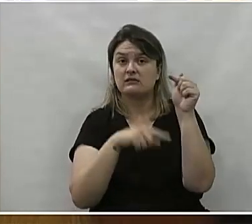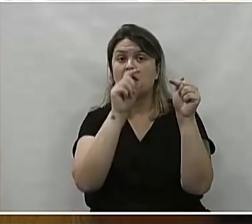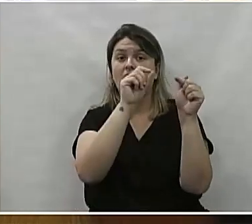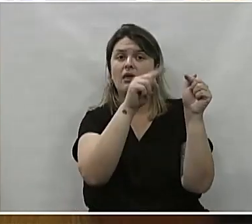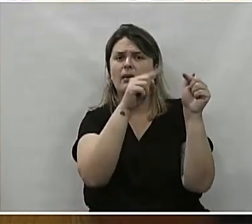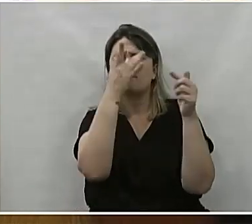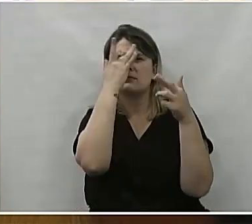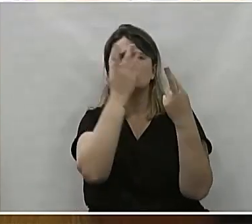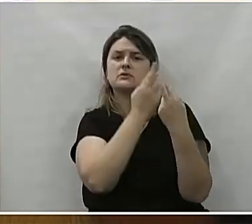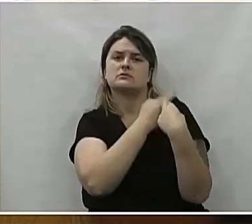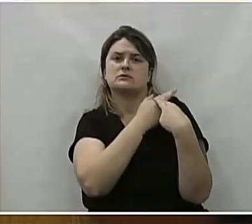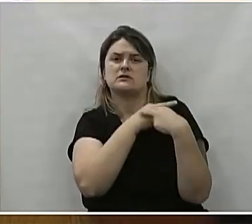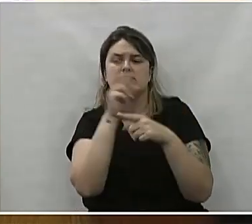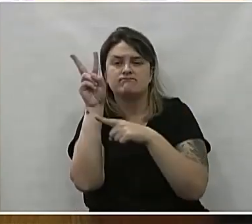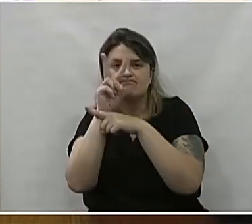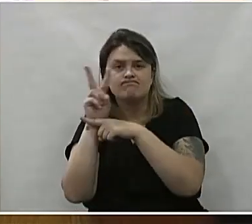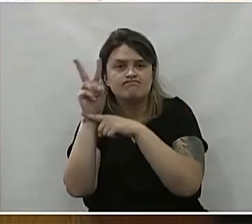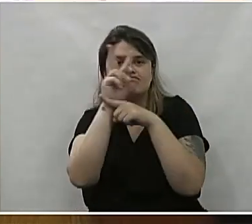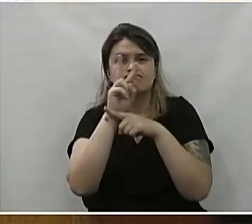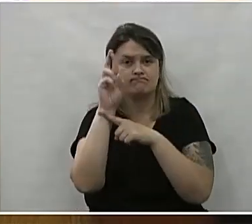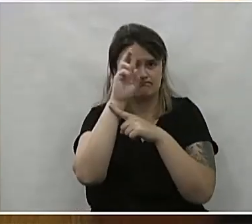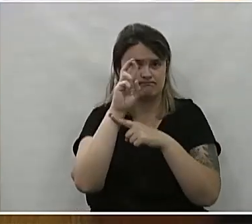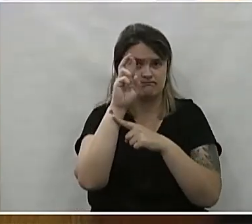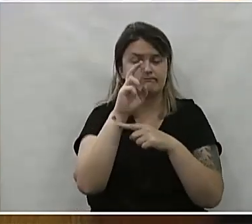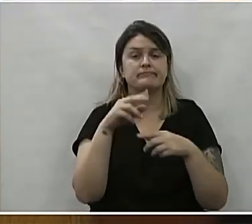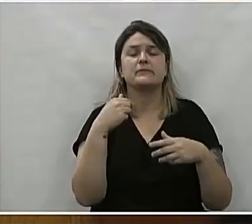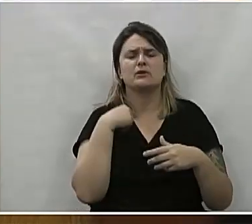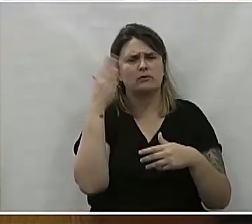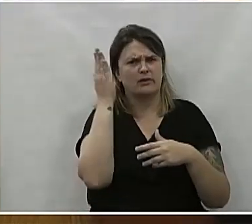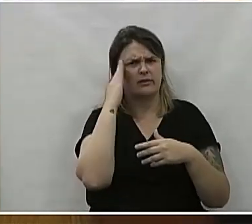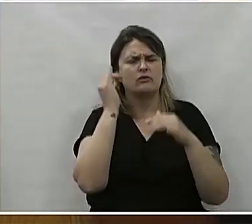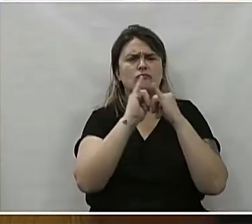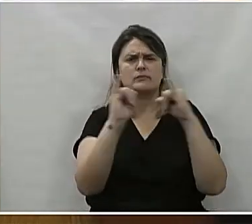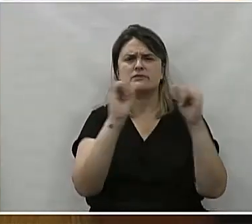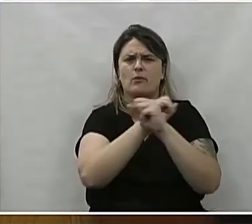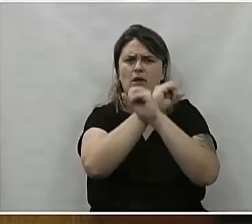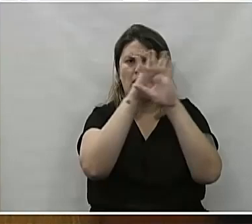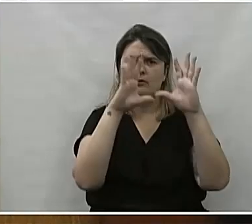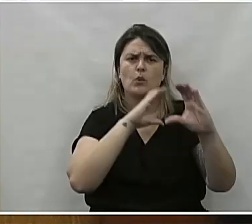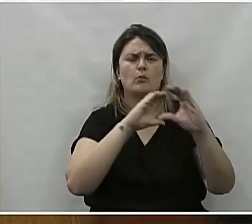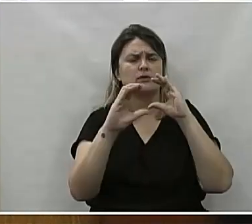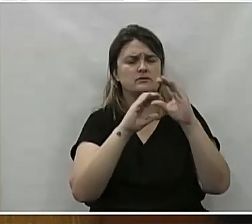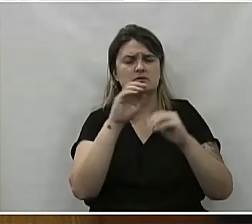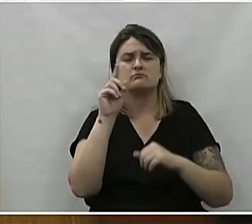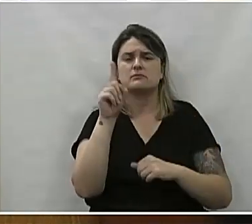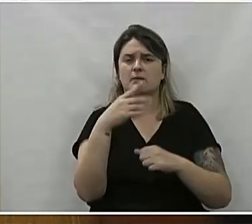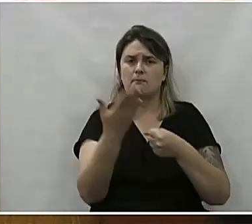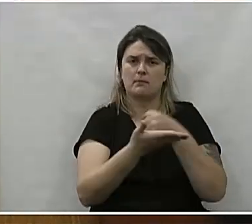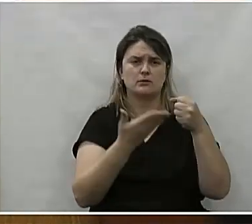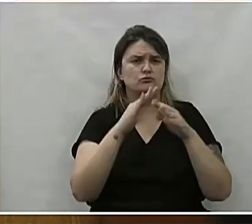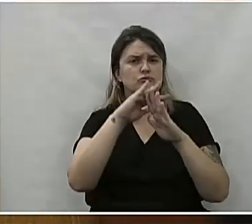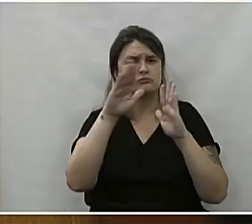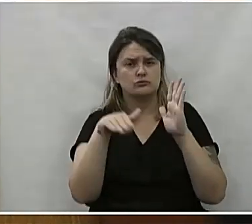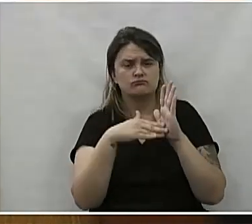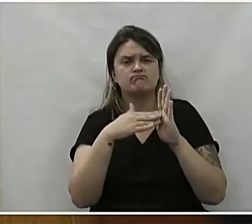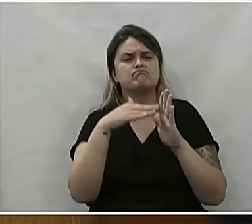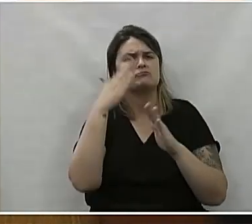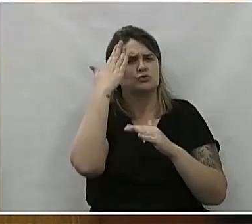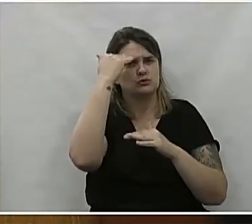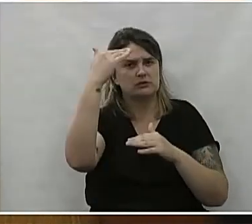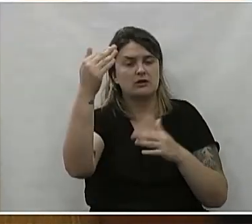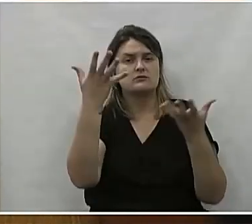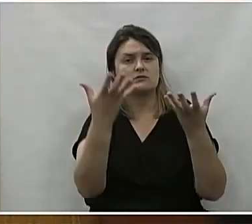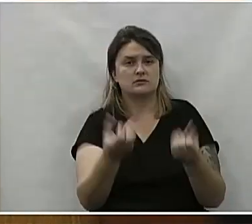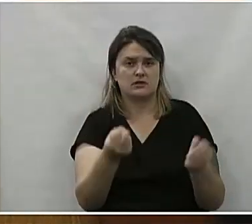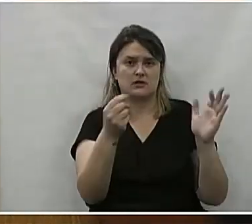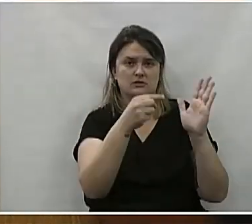é o responsável pela fiscalização da aplicação desses recursos Entenda que a transparência e a comunicação clara são fundamentais Para garantir o sucesso e a